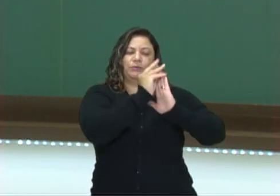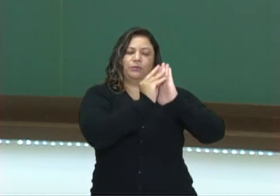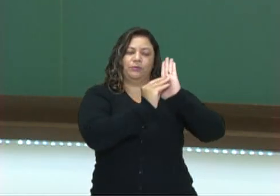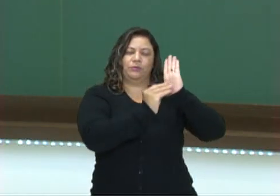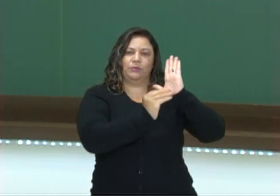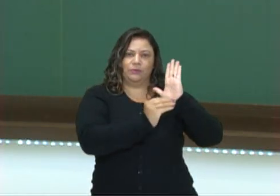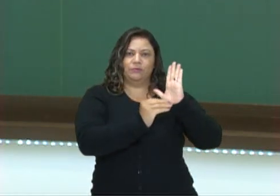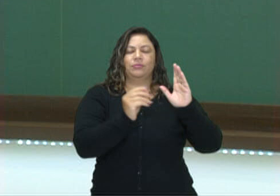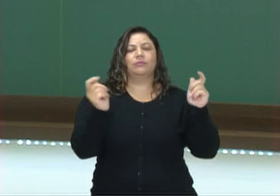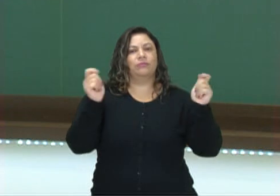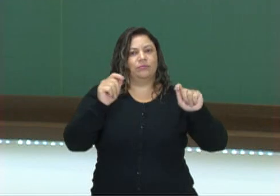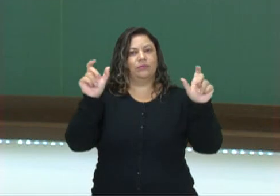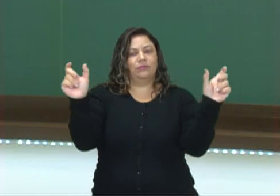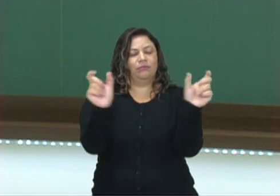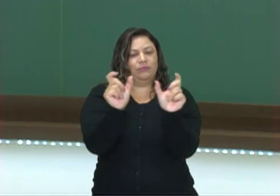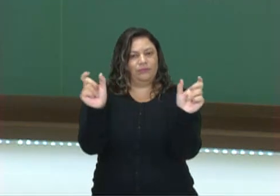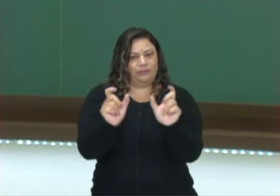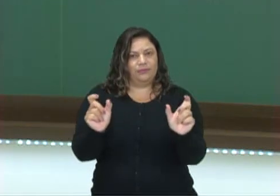coesão.